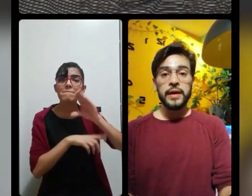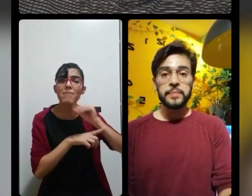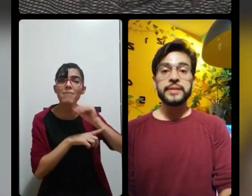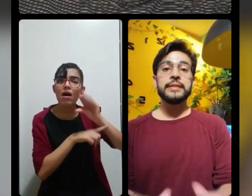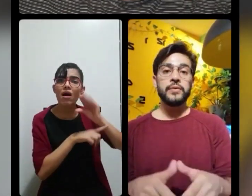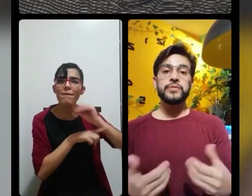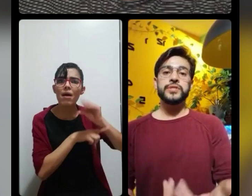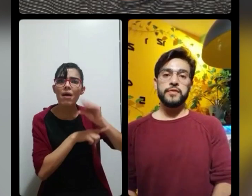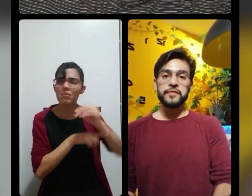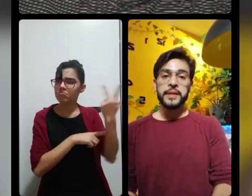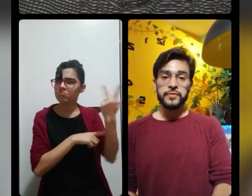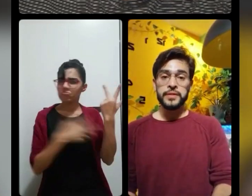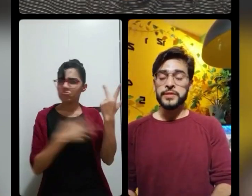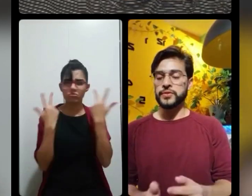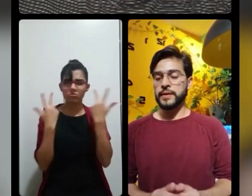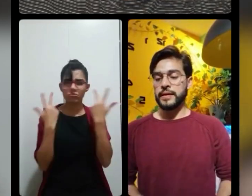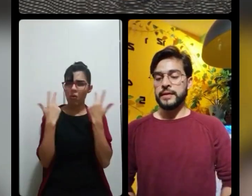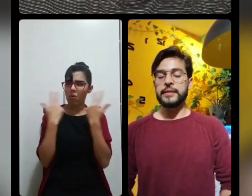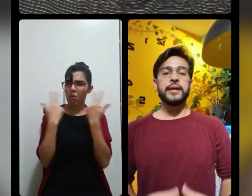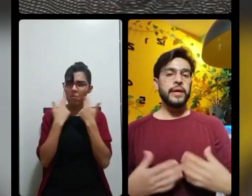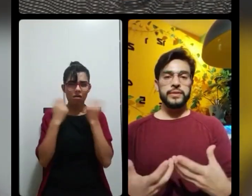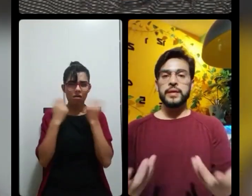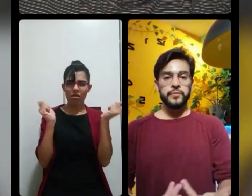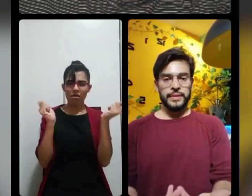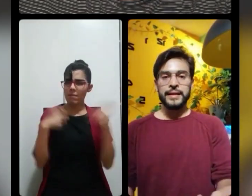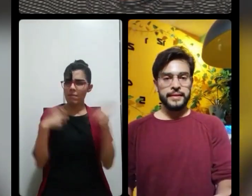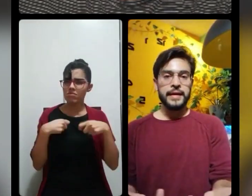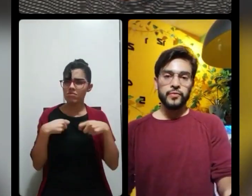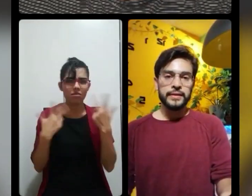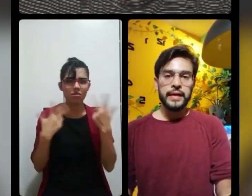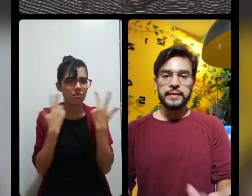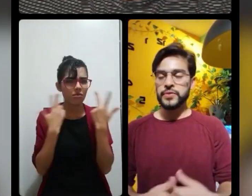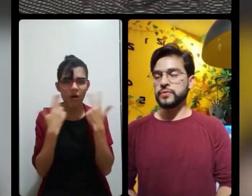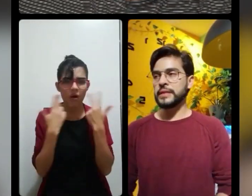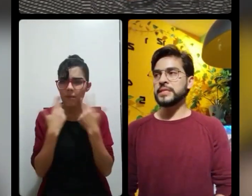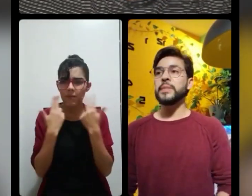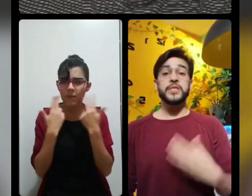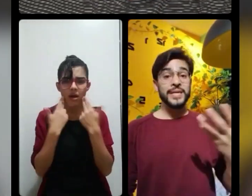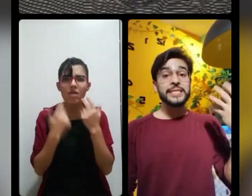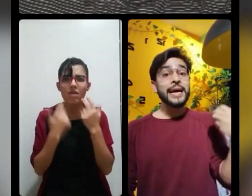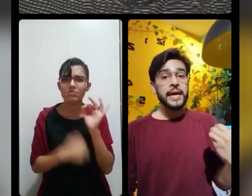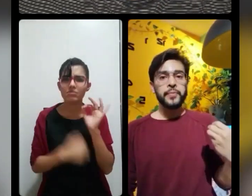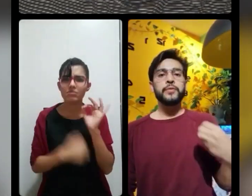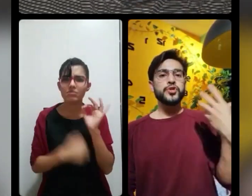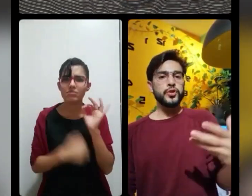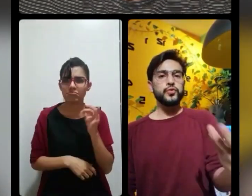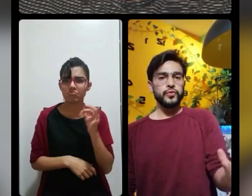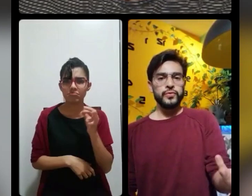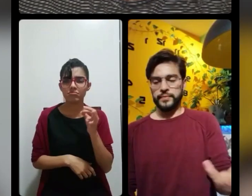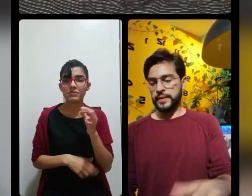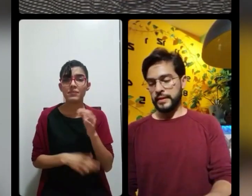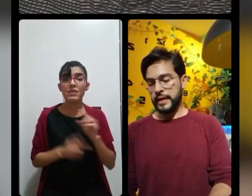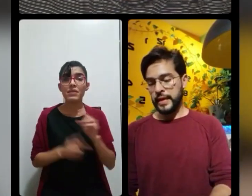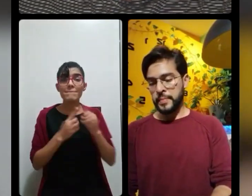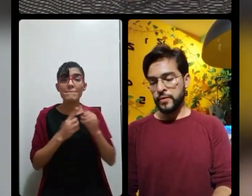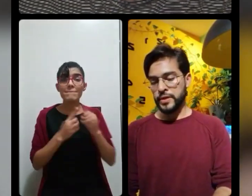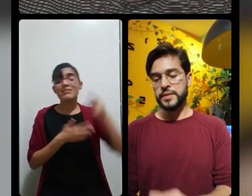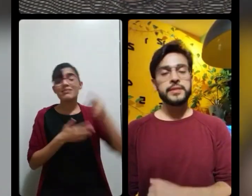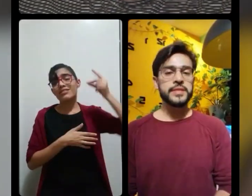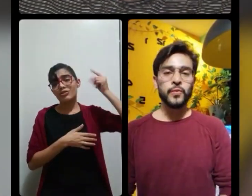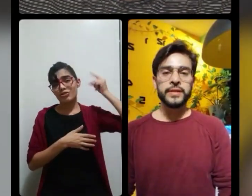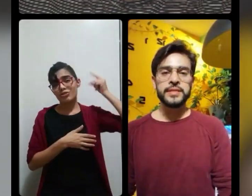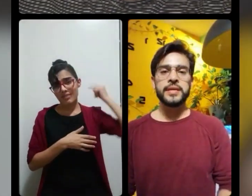tem total aptidão ao desenvolvimento disso. Então, é um termo que na atualidade não se utiliza mais. Mas, na época, um instituto, né,